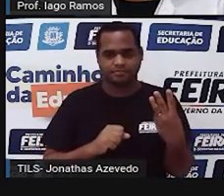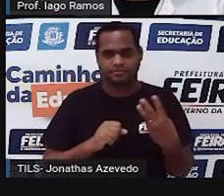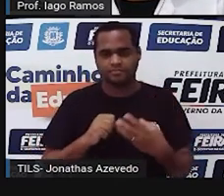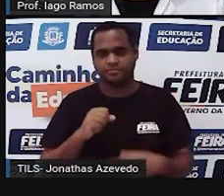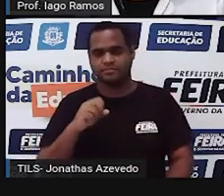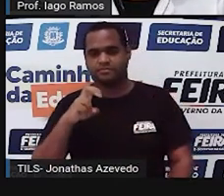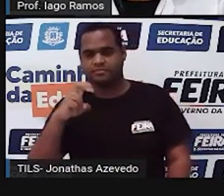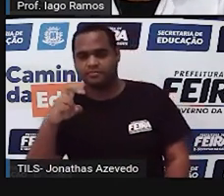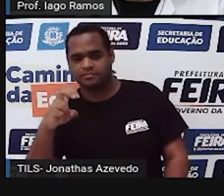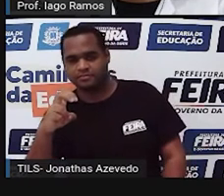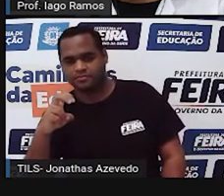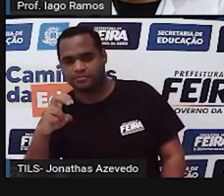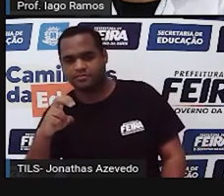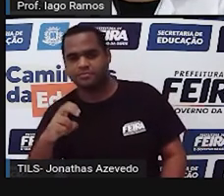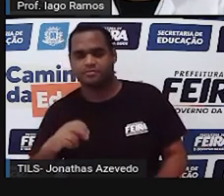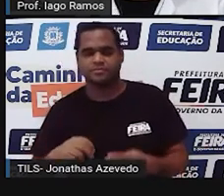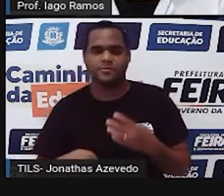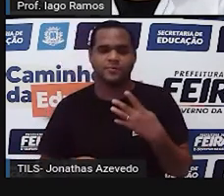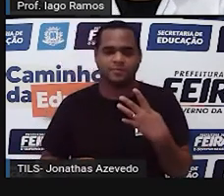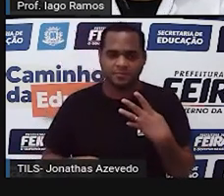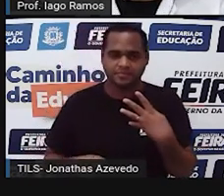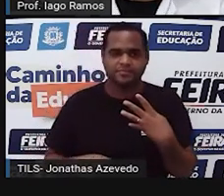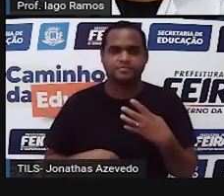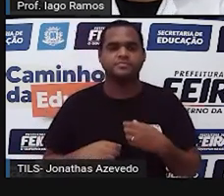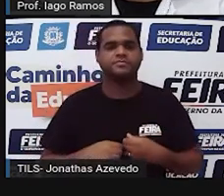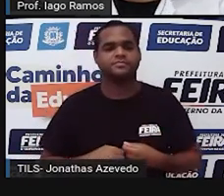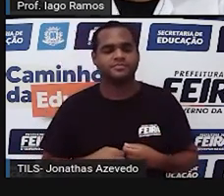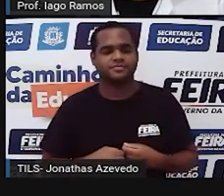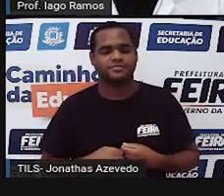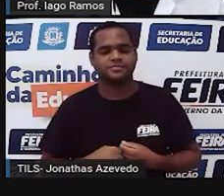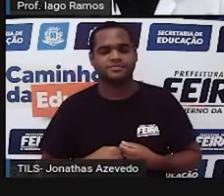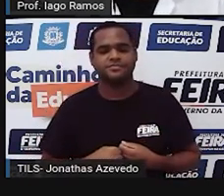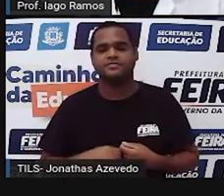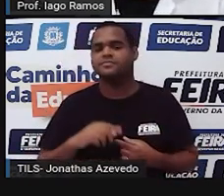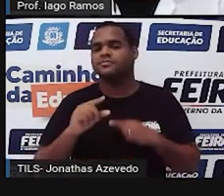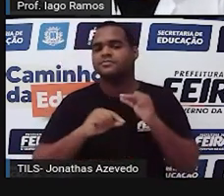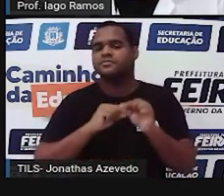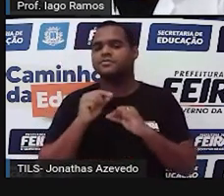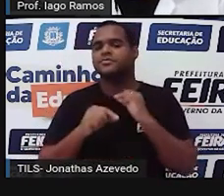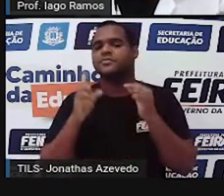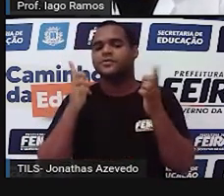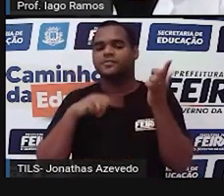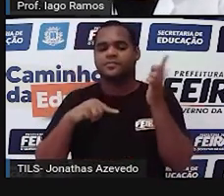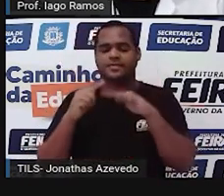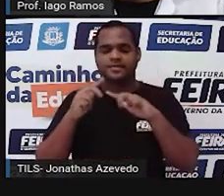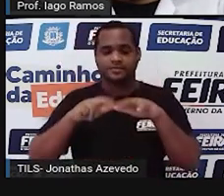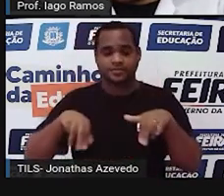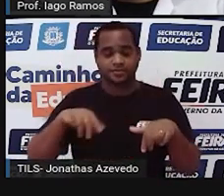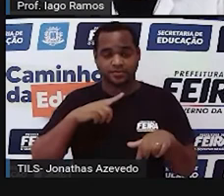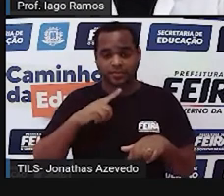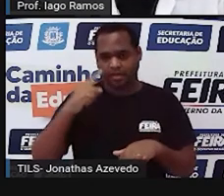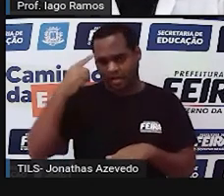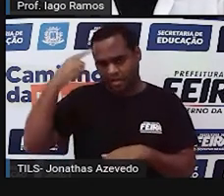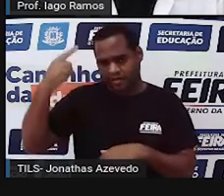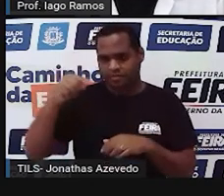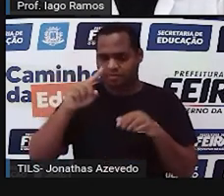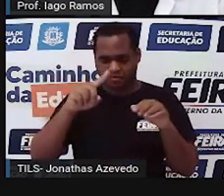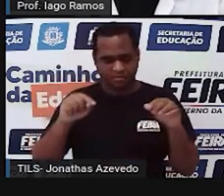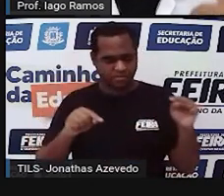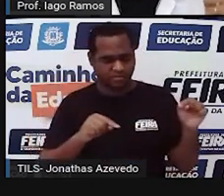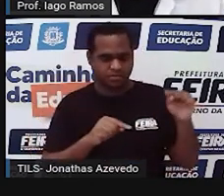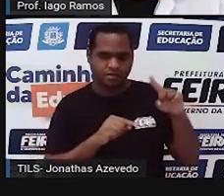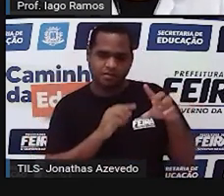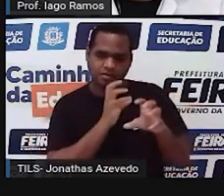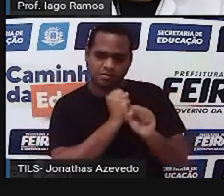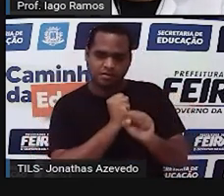3cm 4cm e 5cm como é que a gente descobre a medida do Contorno como é que a gente